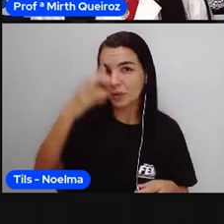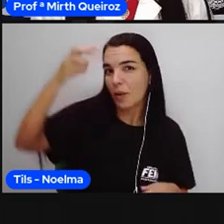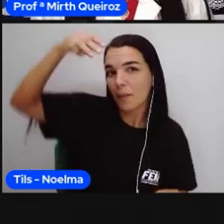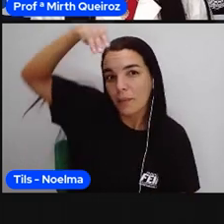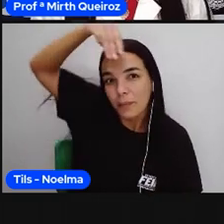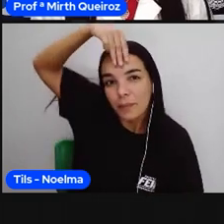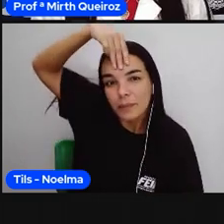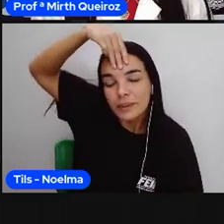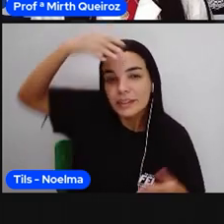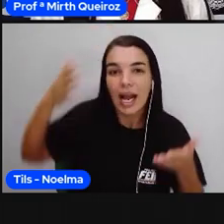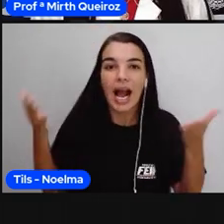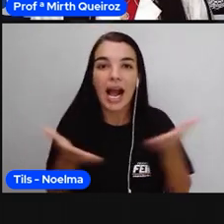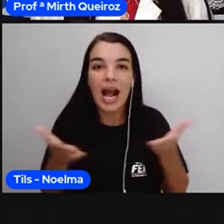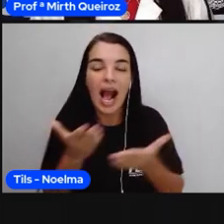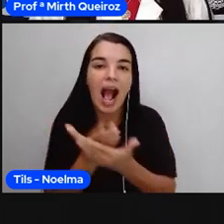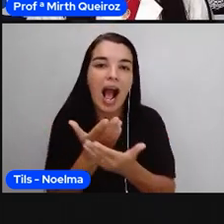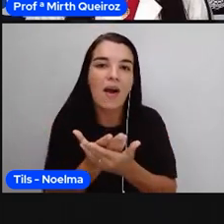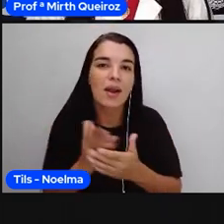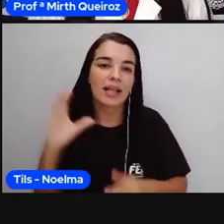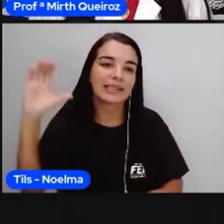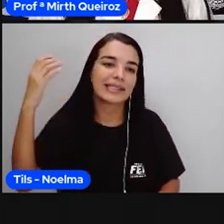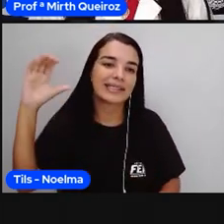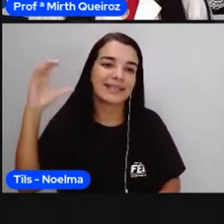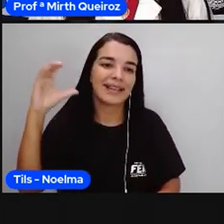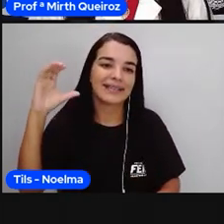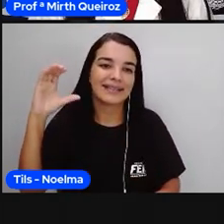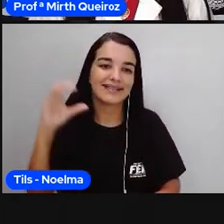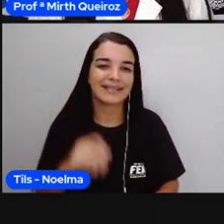teremos aula de ciências humanas.